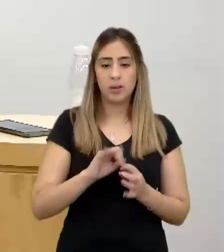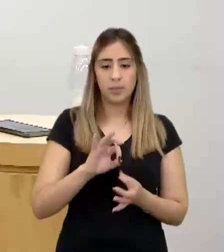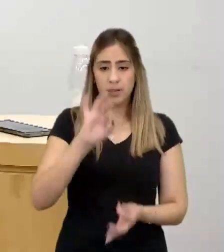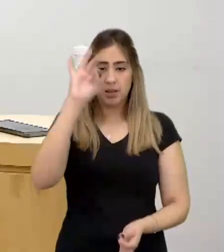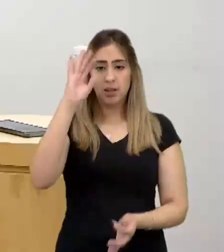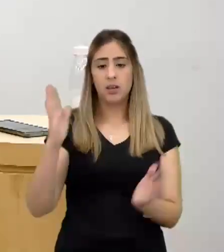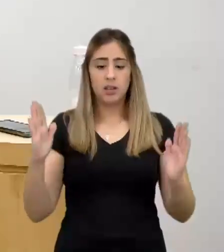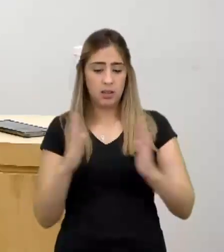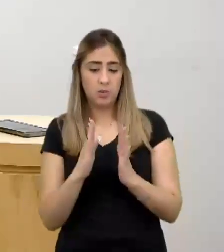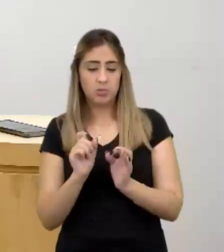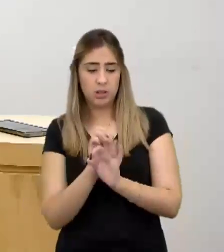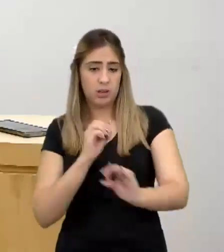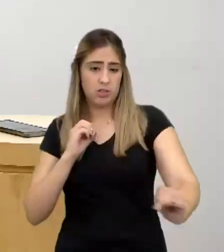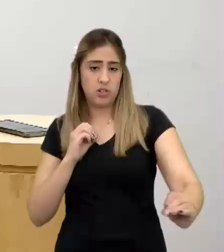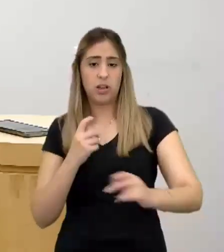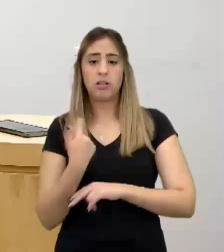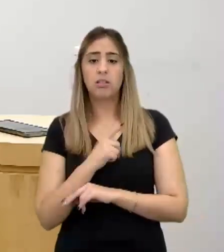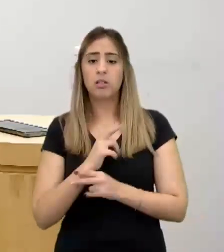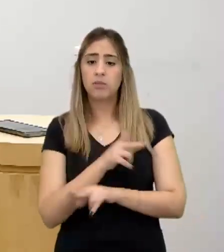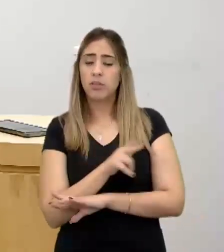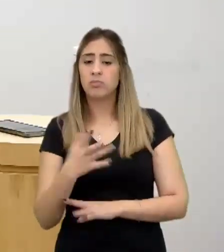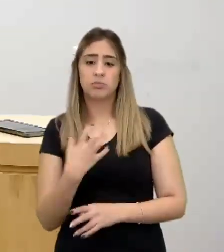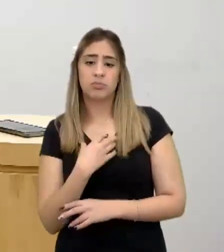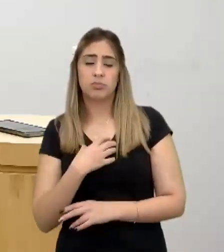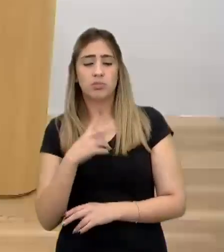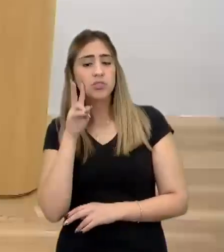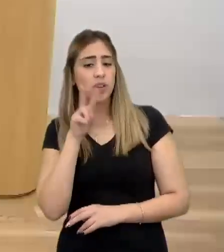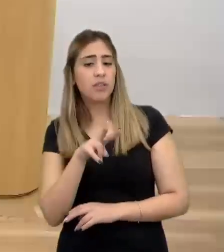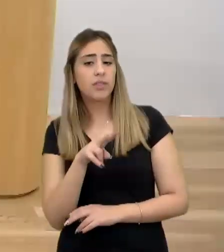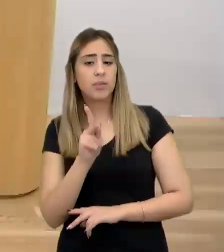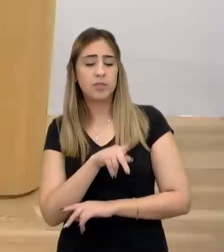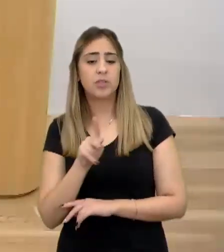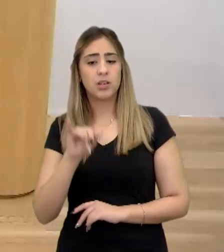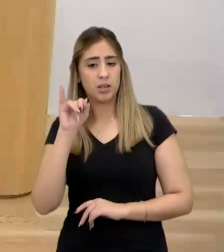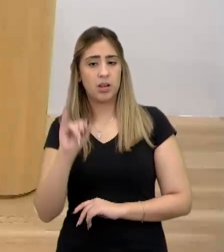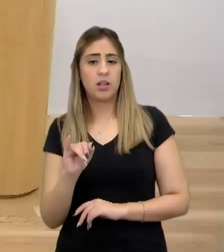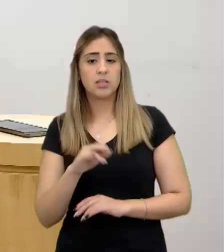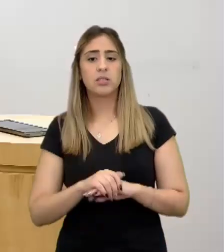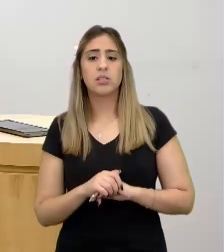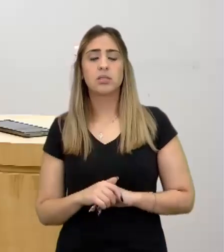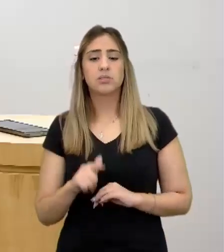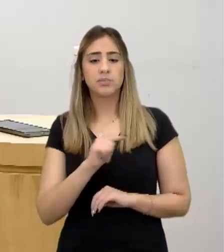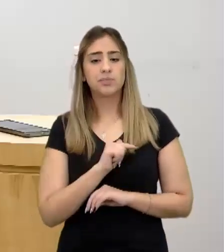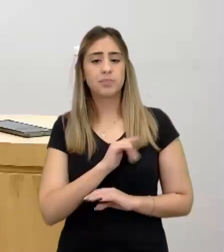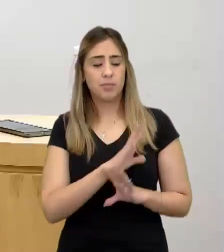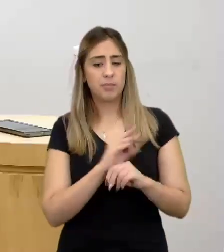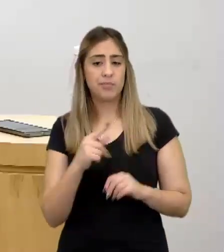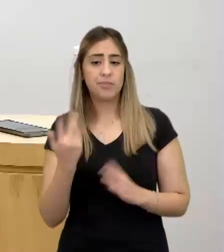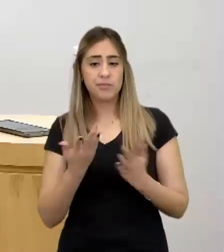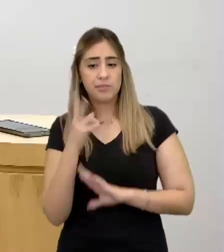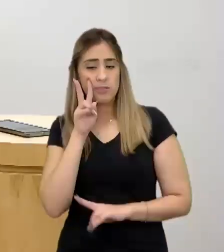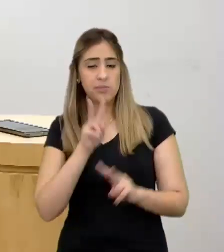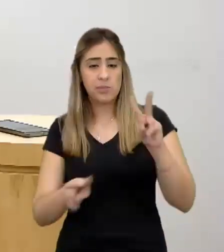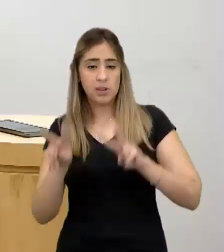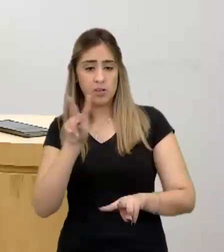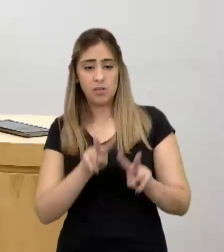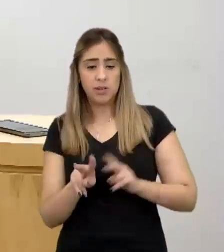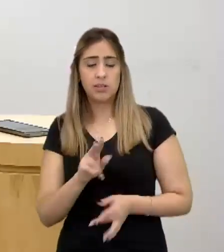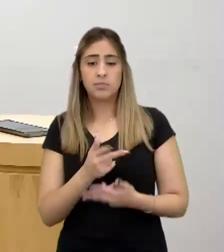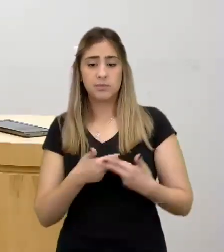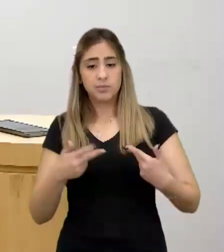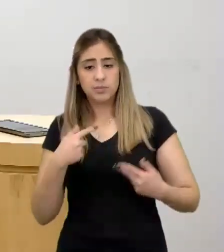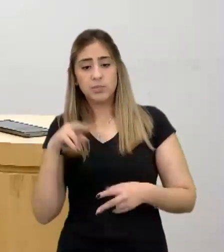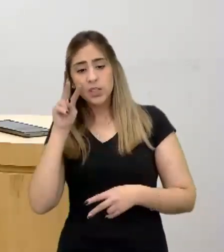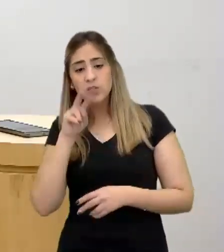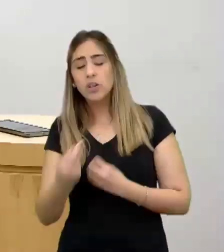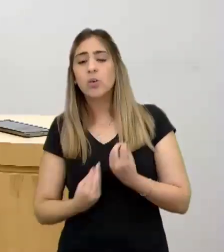Ampliada, reduzida, esticada... A gente vai ver isso, né, professora Inês? Sim. Então tem toda essa movimentação da curva e hoje é observar essa curva e ver como